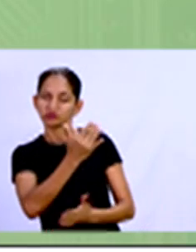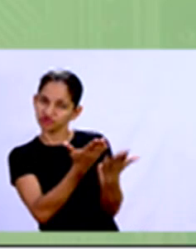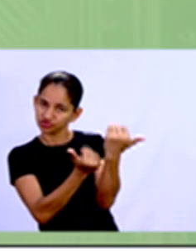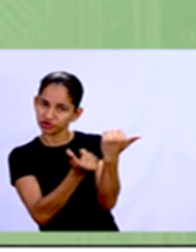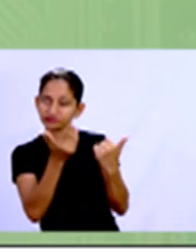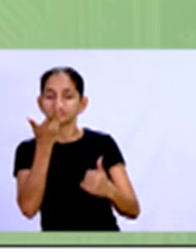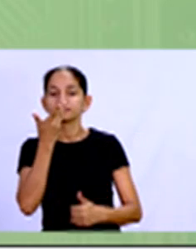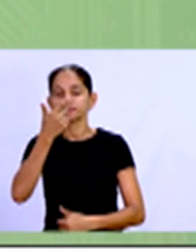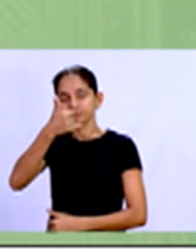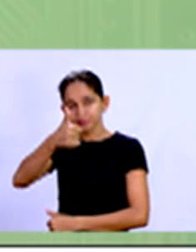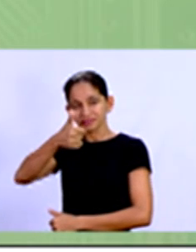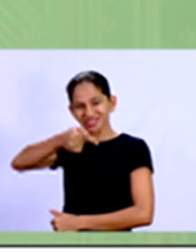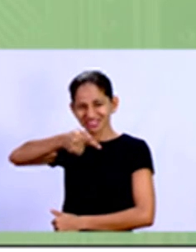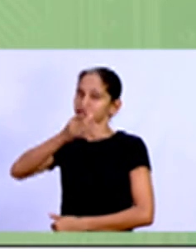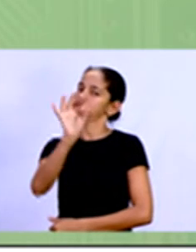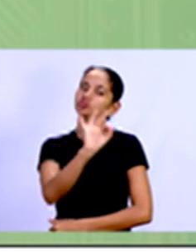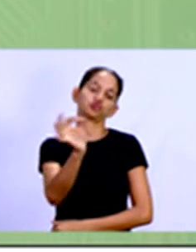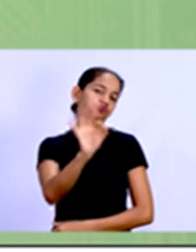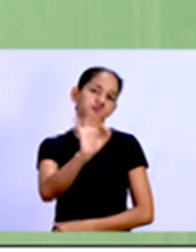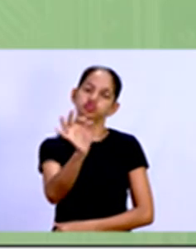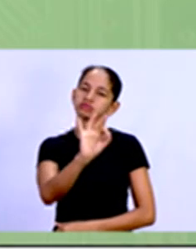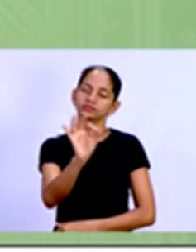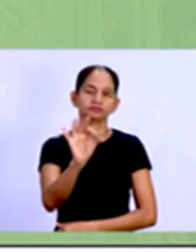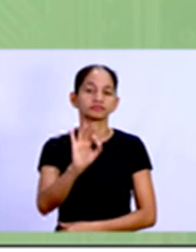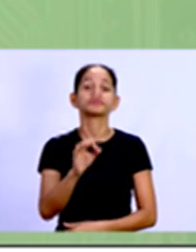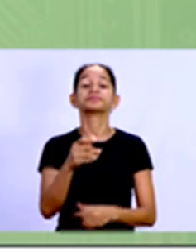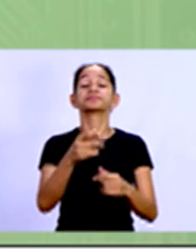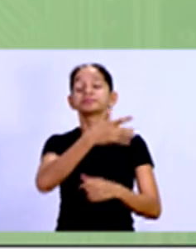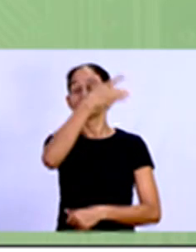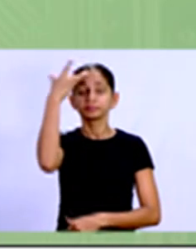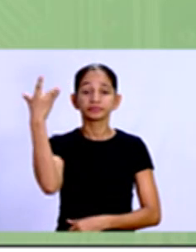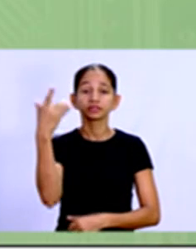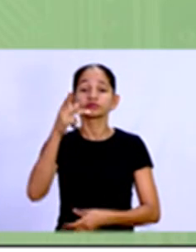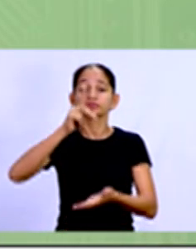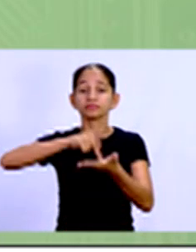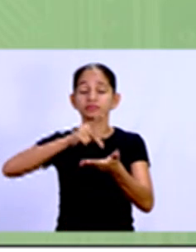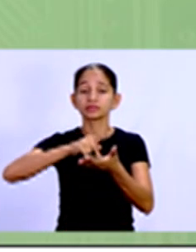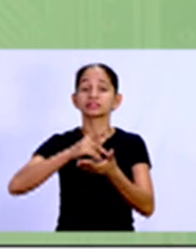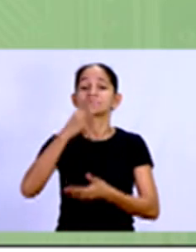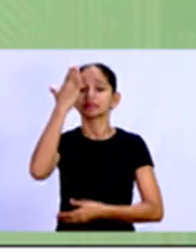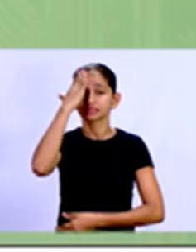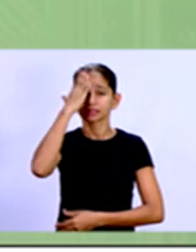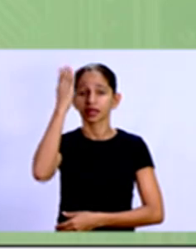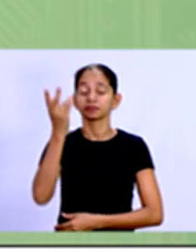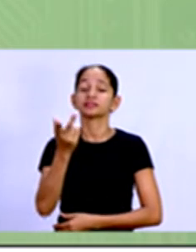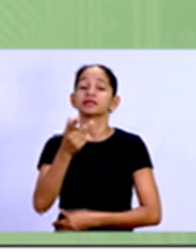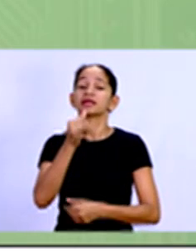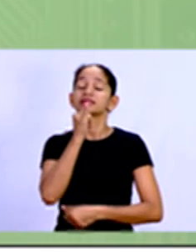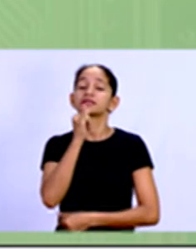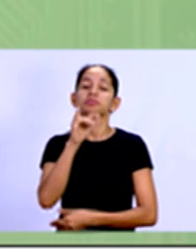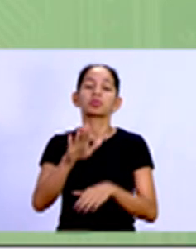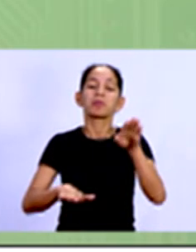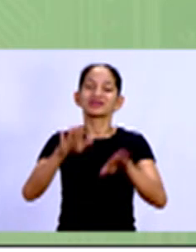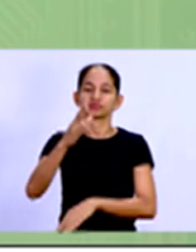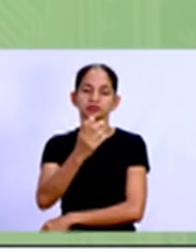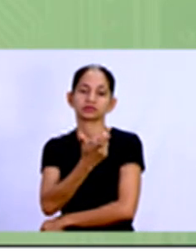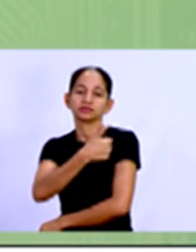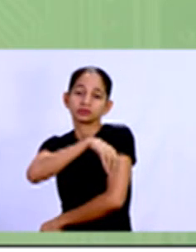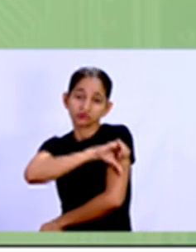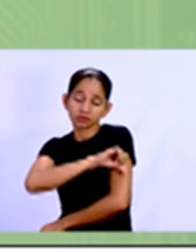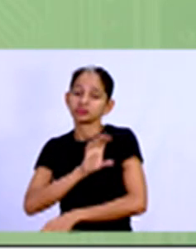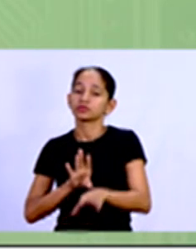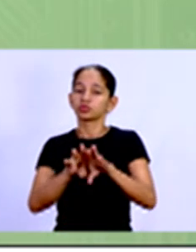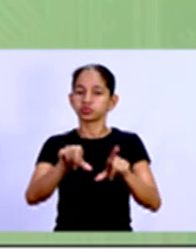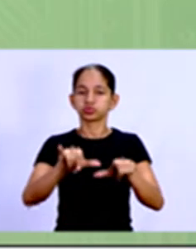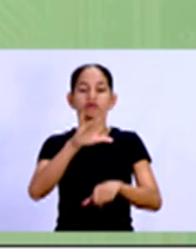fazer o curso de cuidador de idoso. A pessoa que tenha concluído o ensino fundamental, então pré-requisito é que